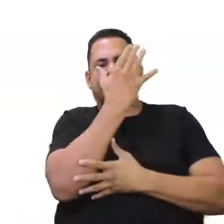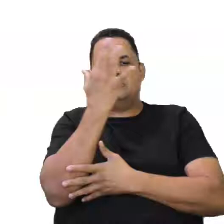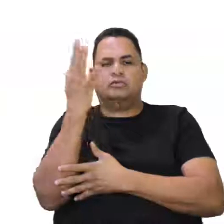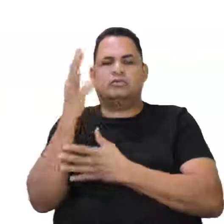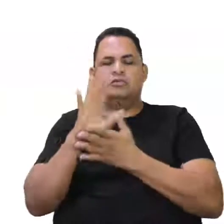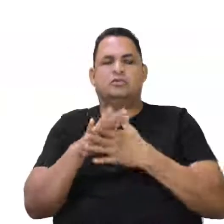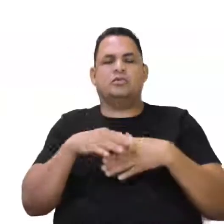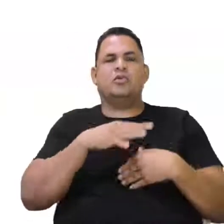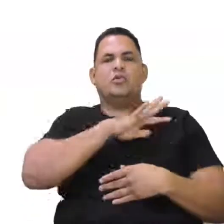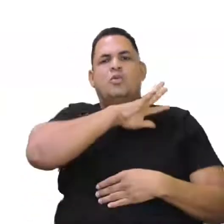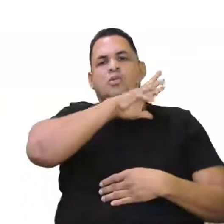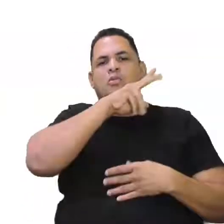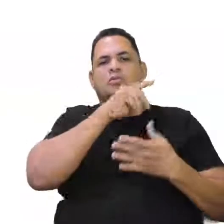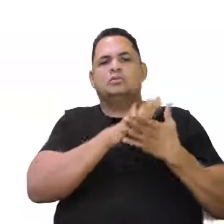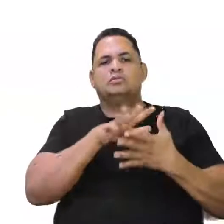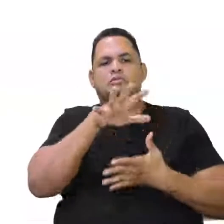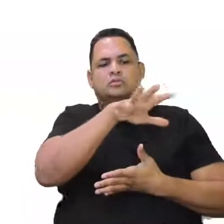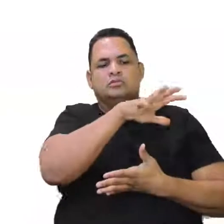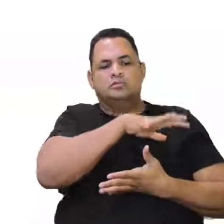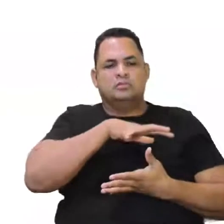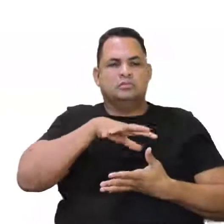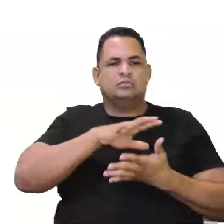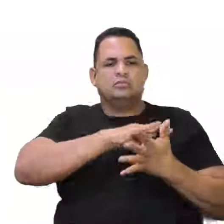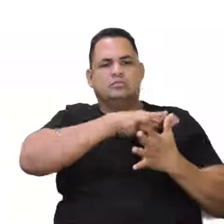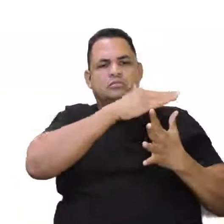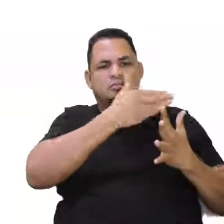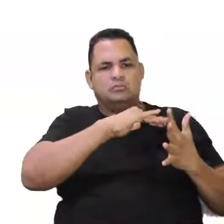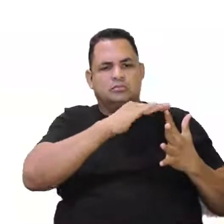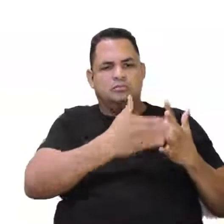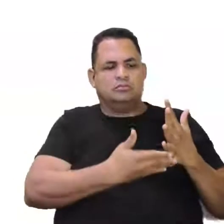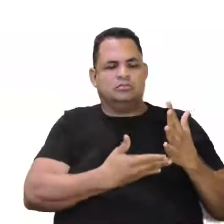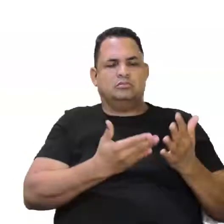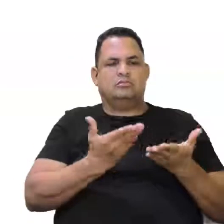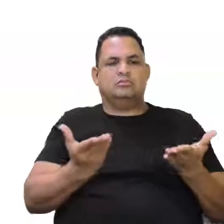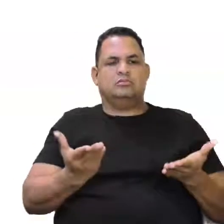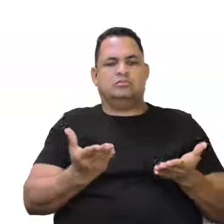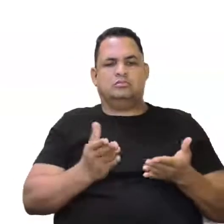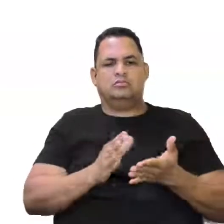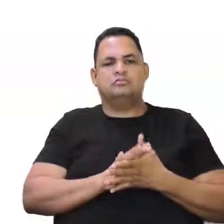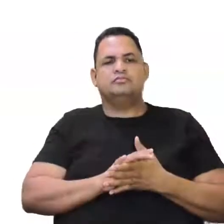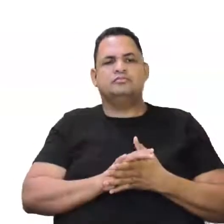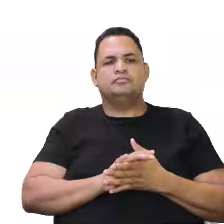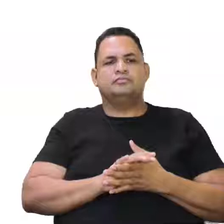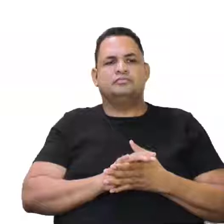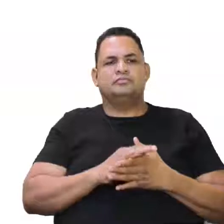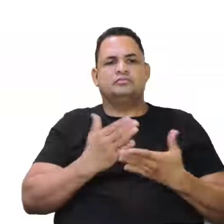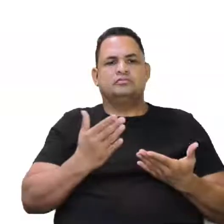vegetativa ou animal daquele local, deste bioma, foi